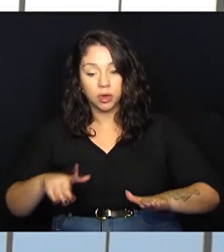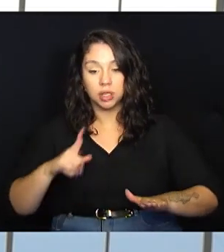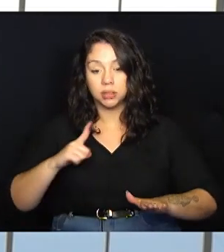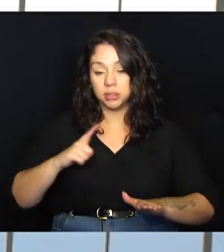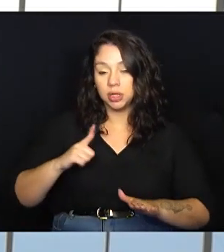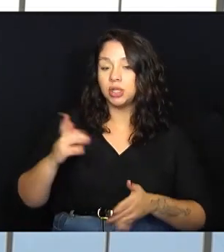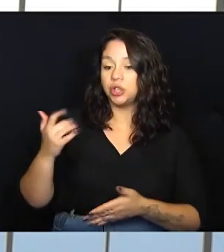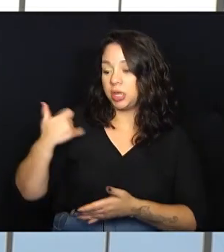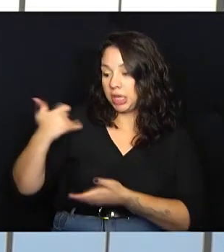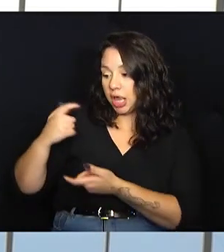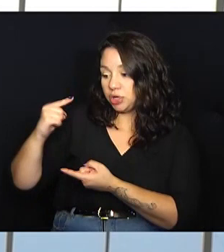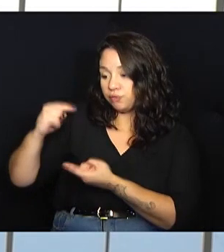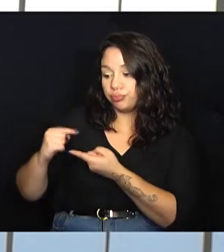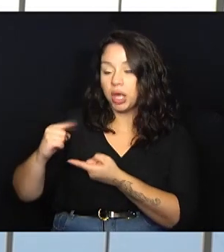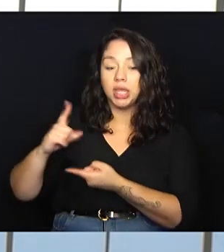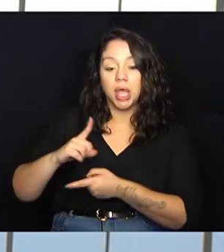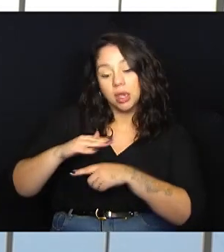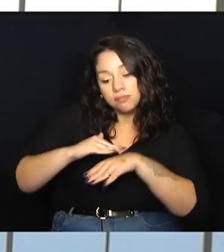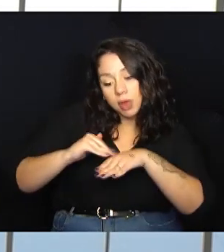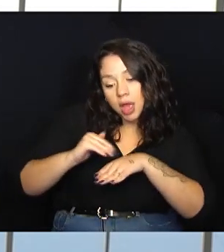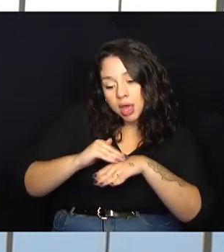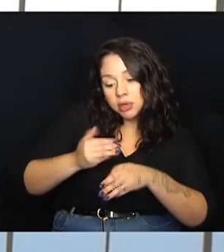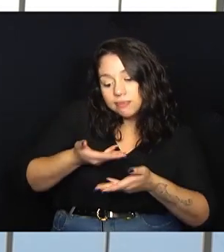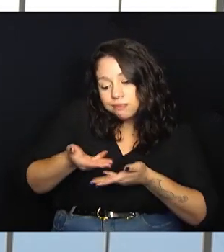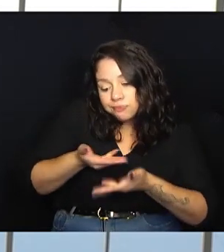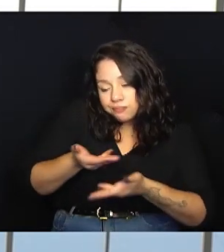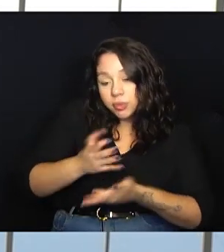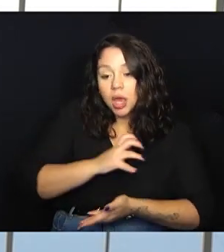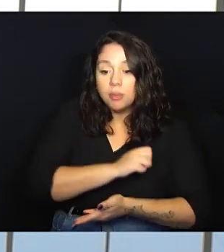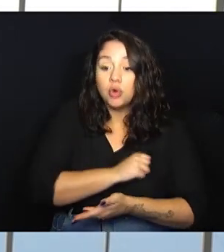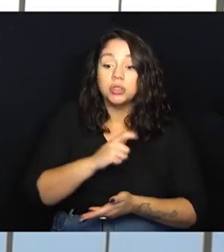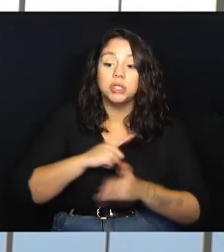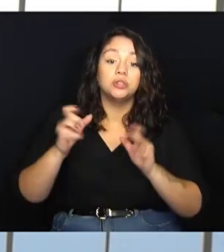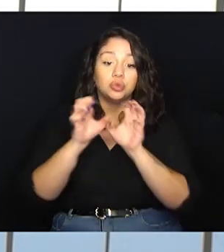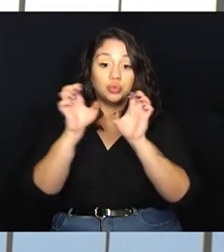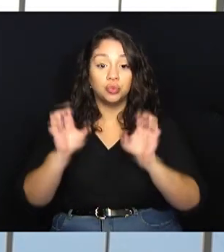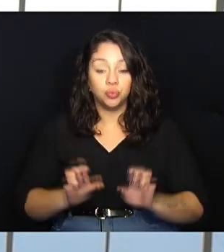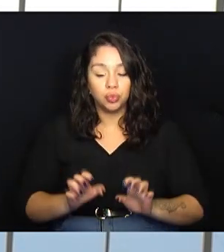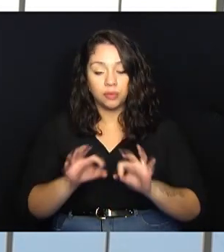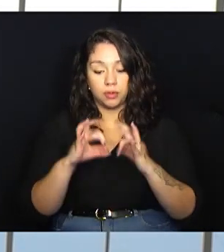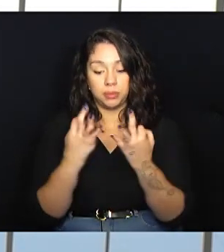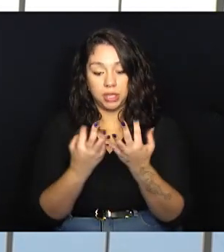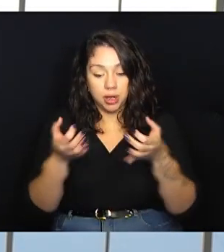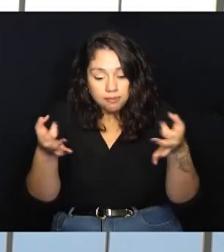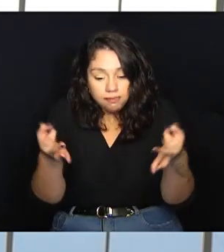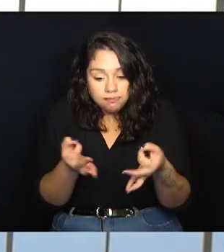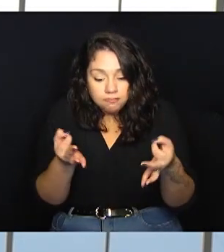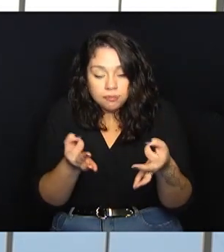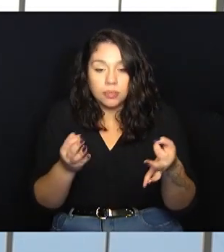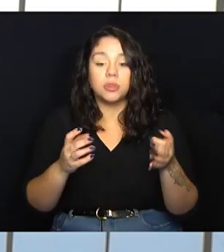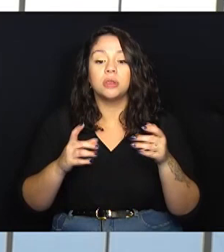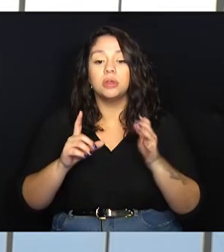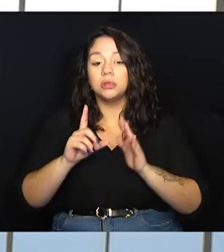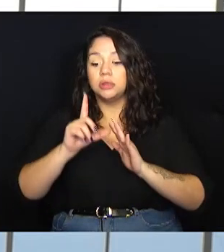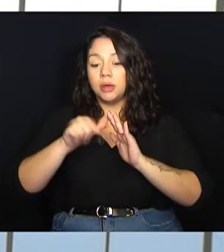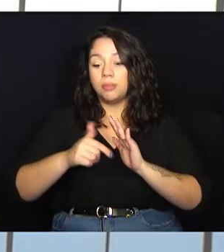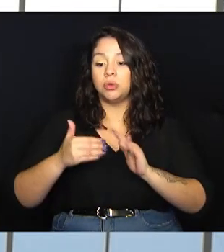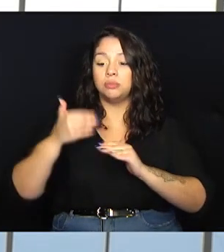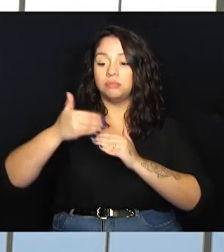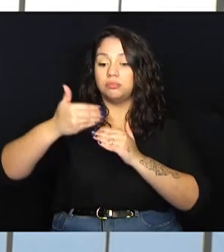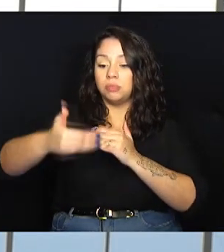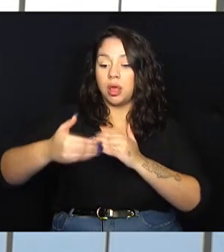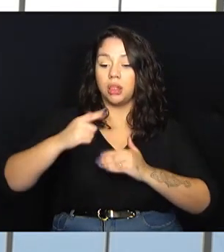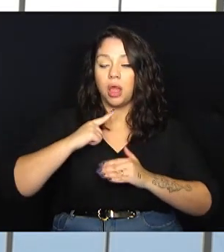você é tratado com carinho, com amor, né, você tem uma estrutura familiar, muitas vezes as consequências que vão